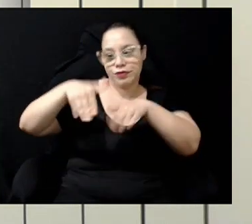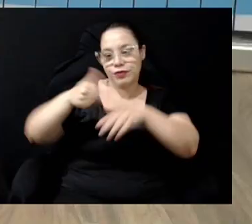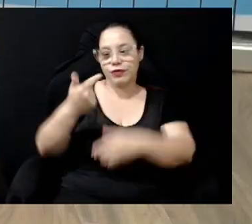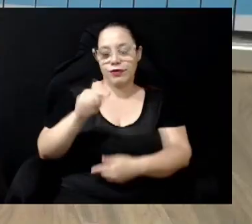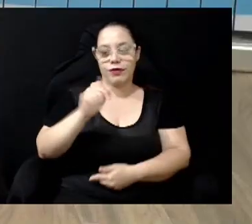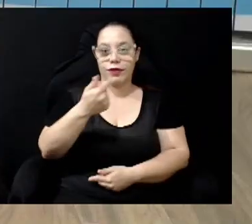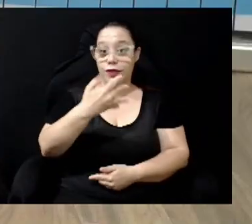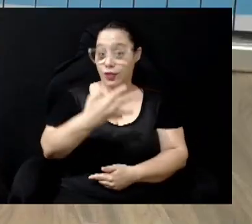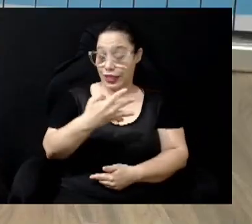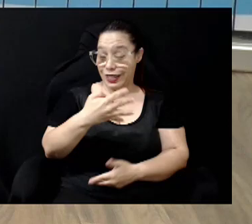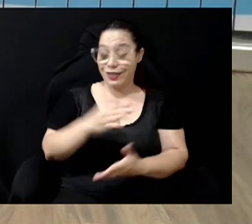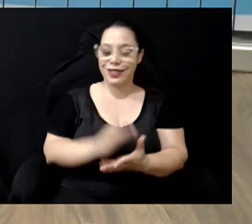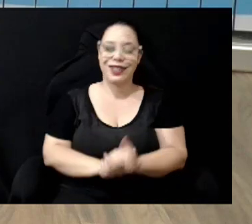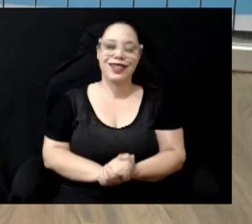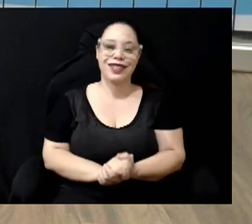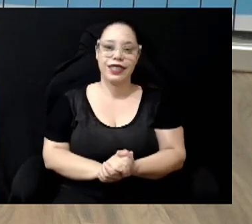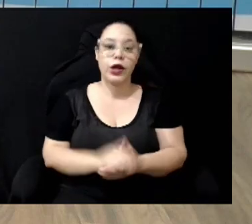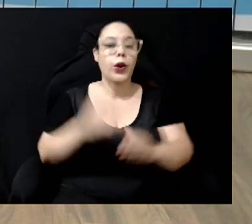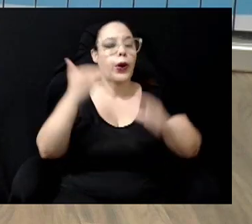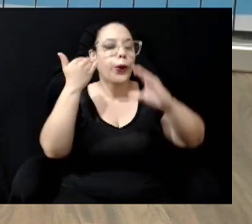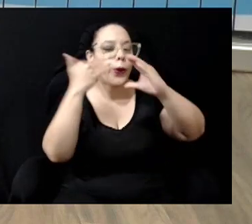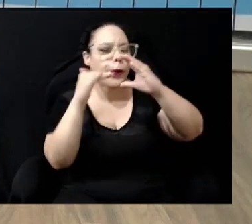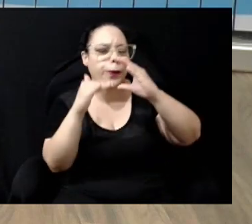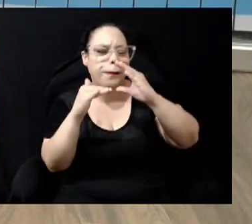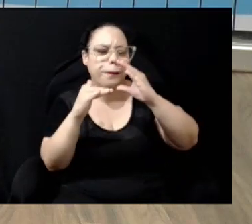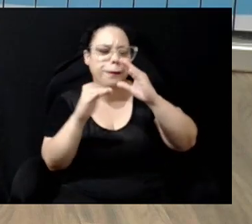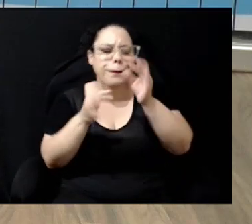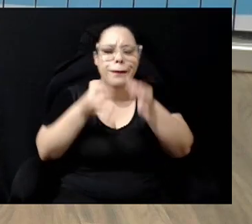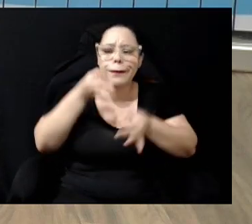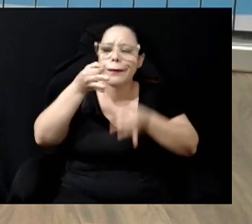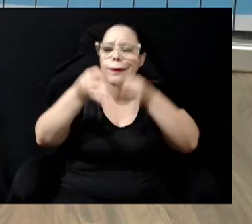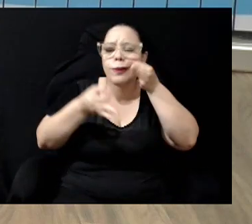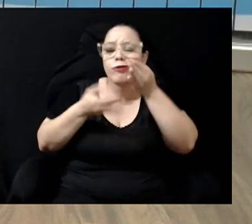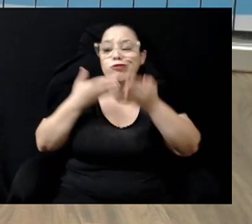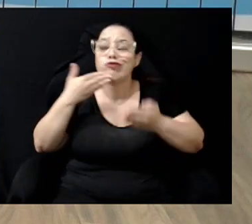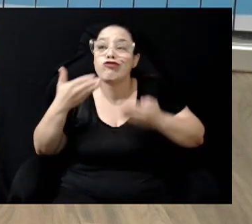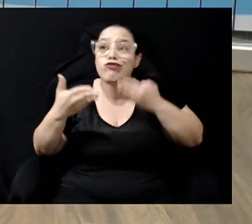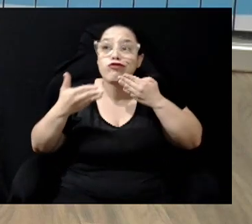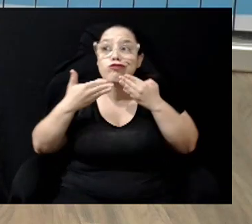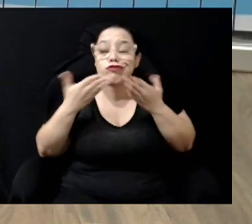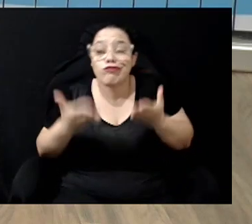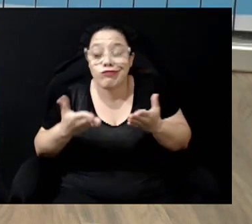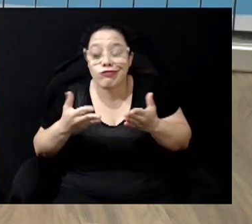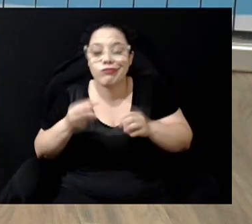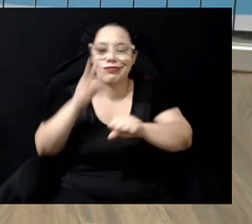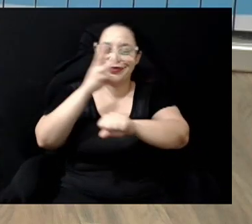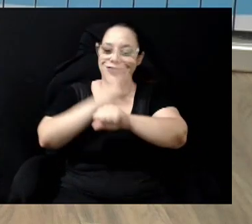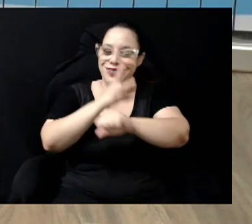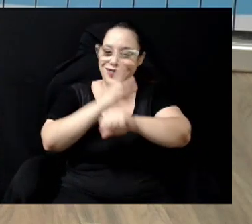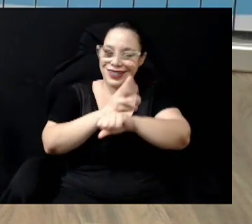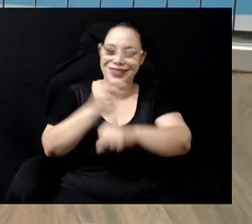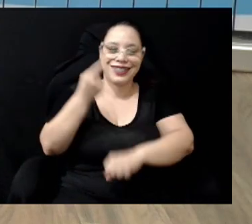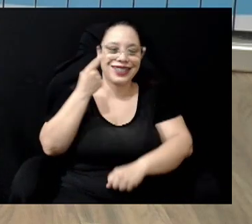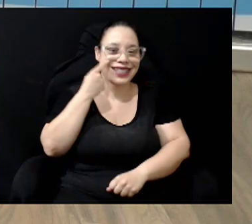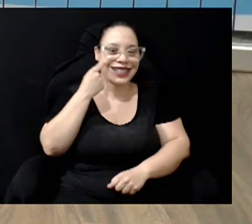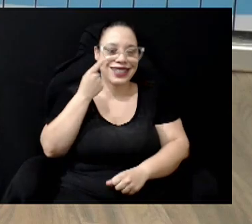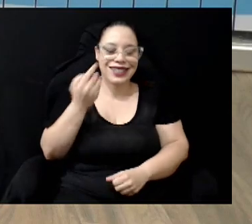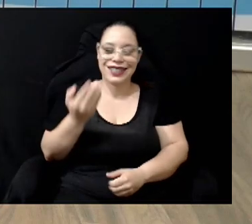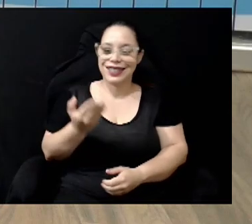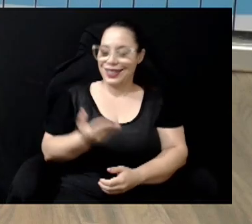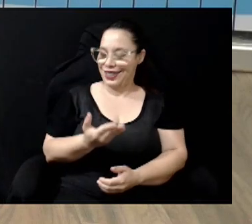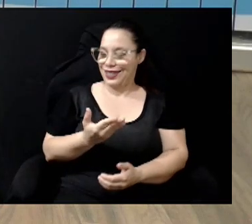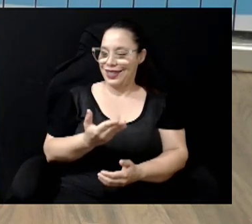2024. Participe com a gente, mande a sua sugestão ou a sua opinião aqui para o WhatsApp da TV Câmara Campinas,